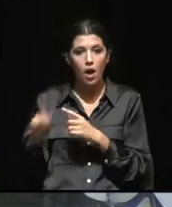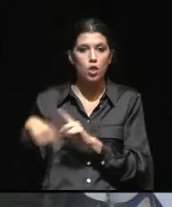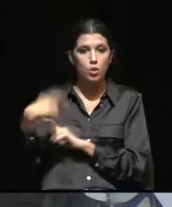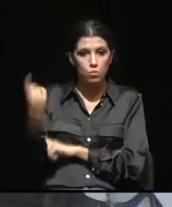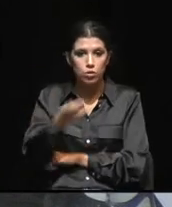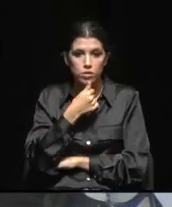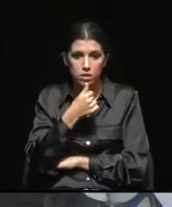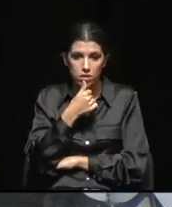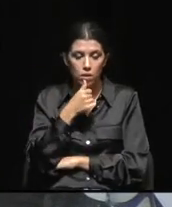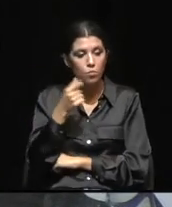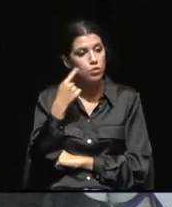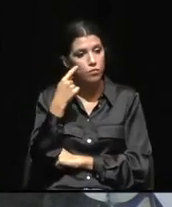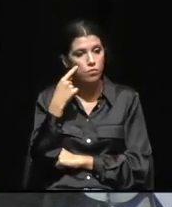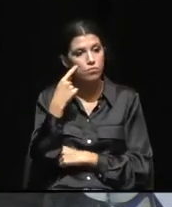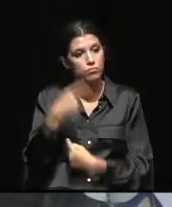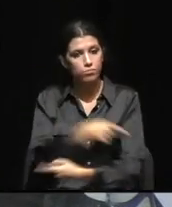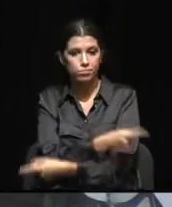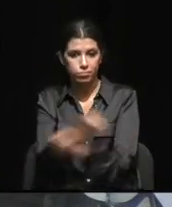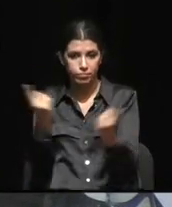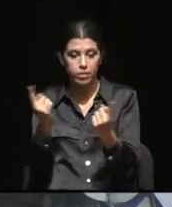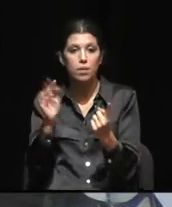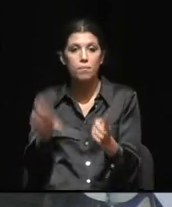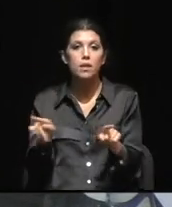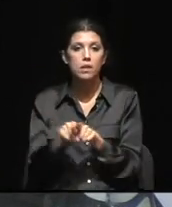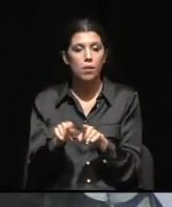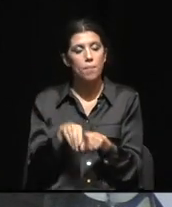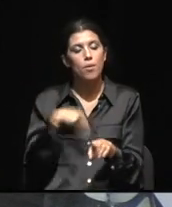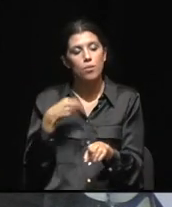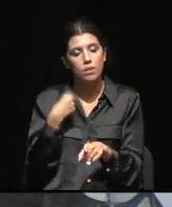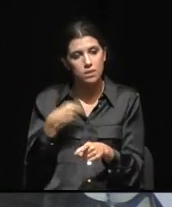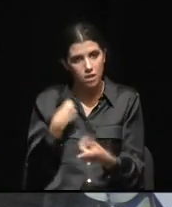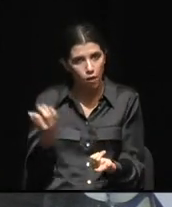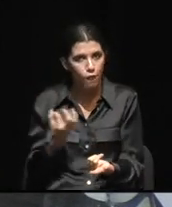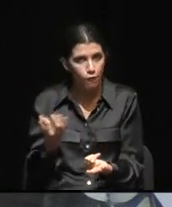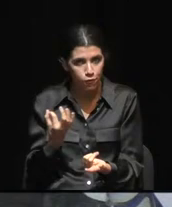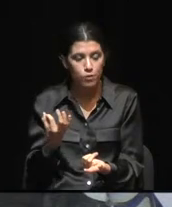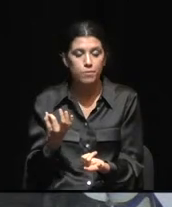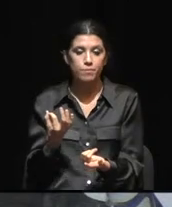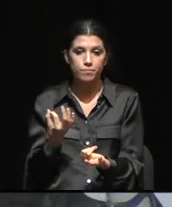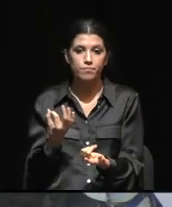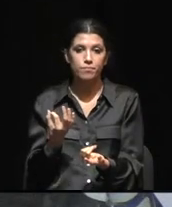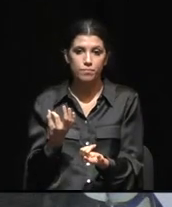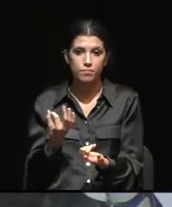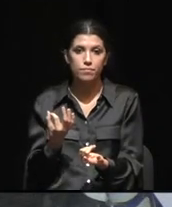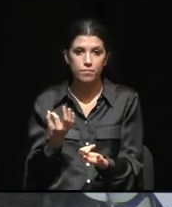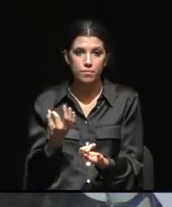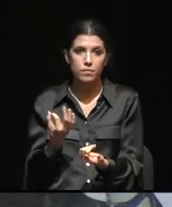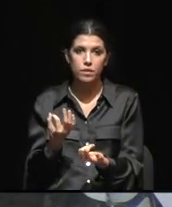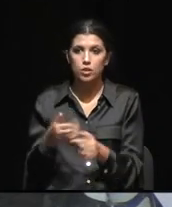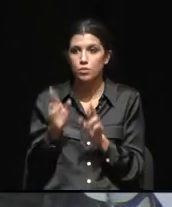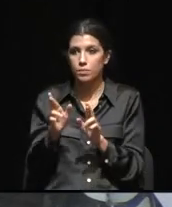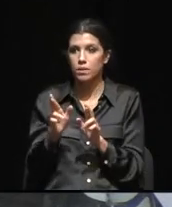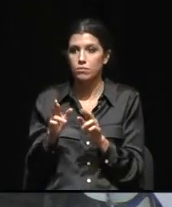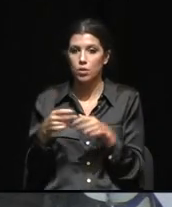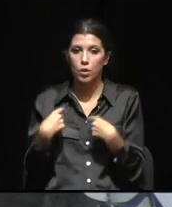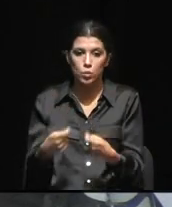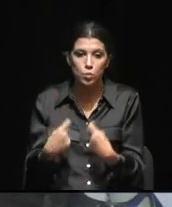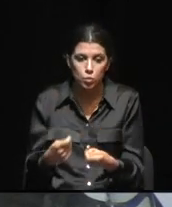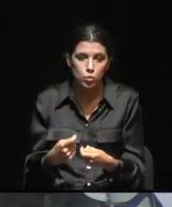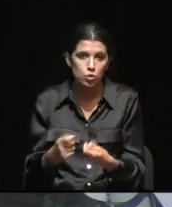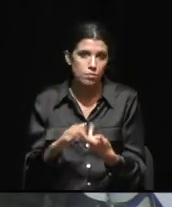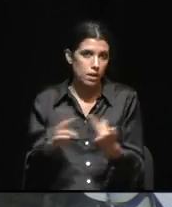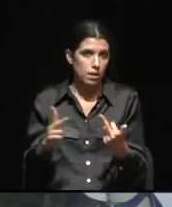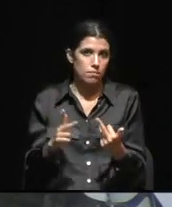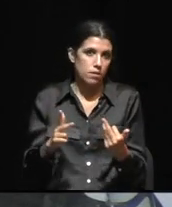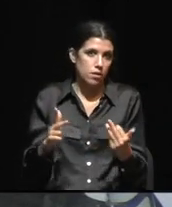oportunamente comunicaremos mas será sempre com uma preocupação naturalmente de que comporte o menor custo para